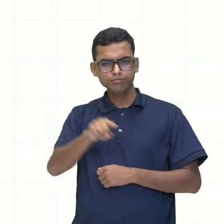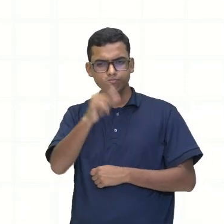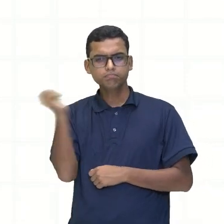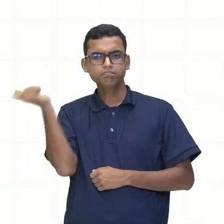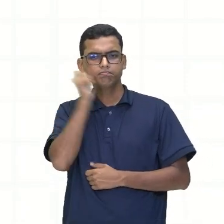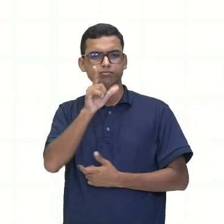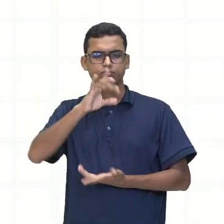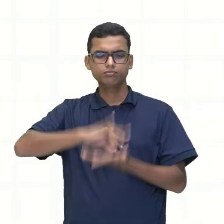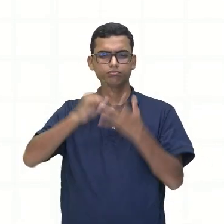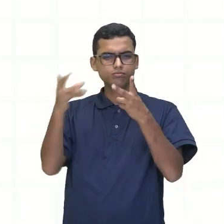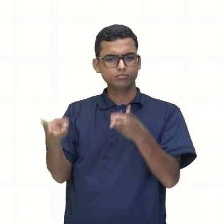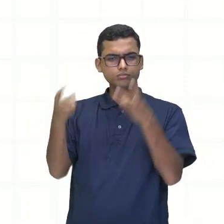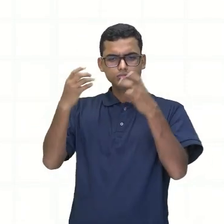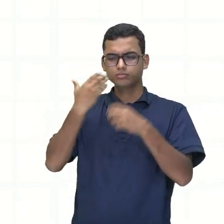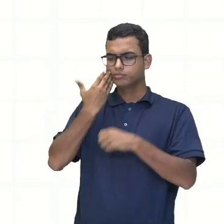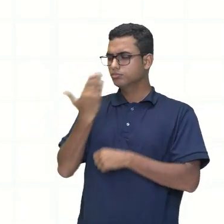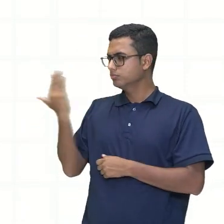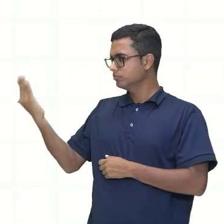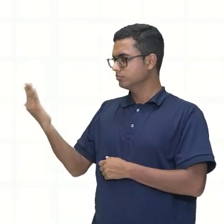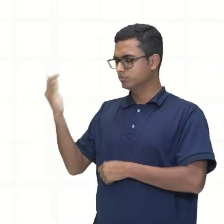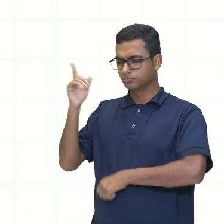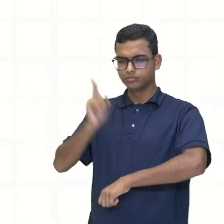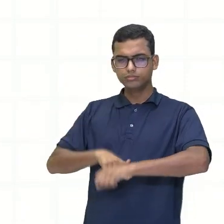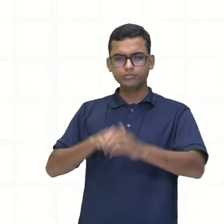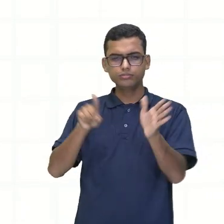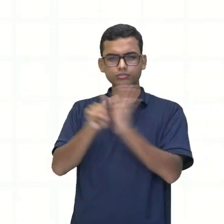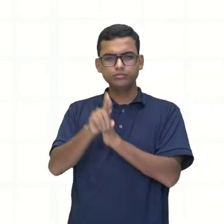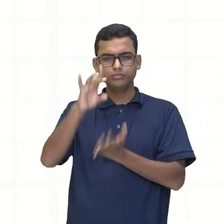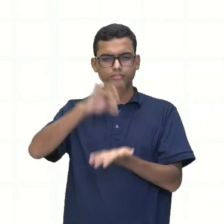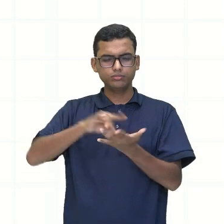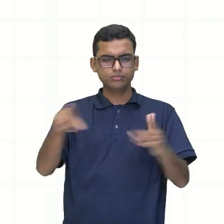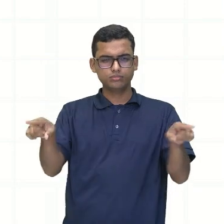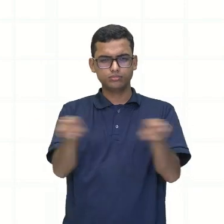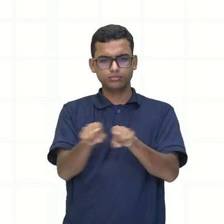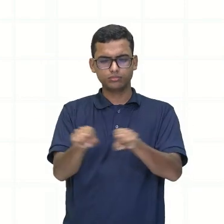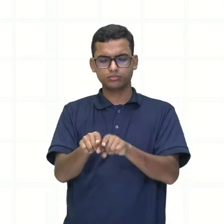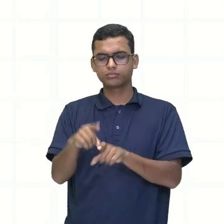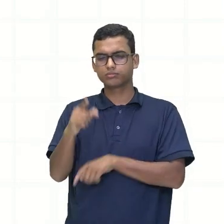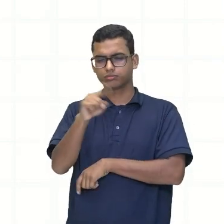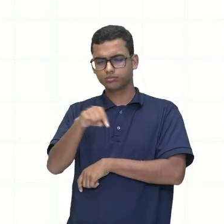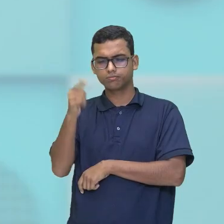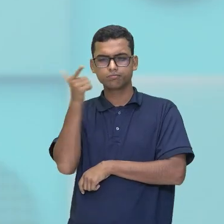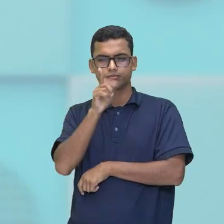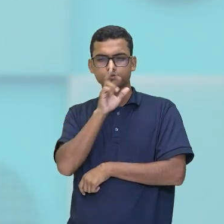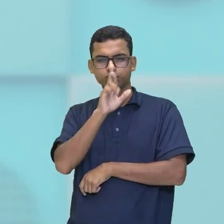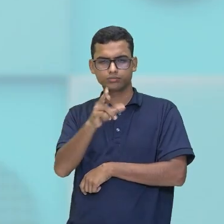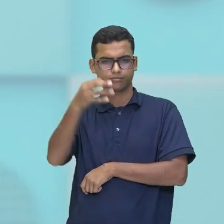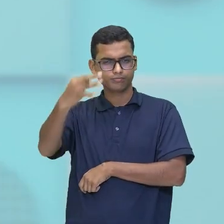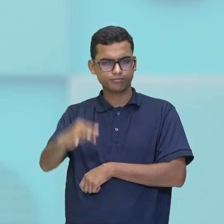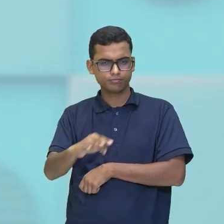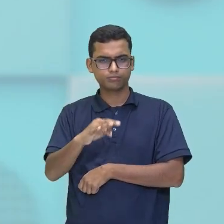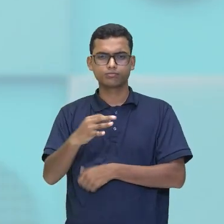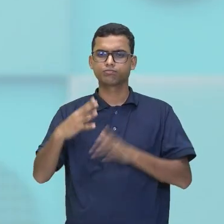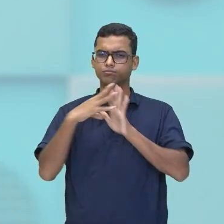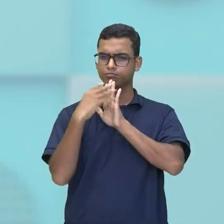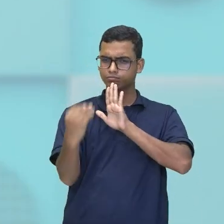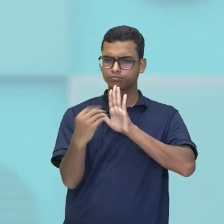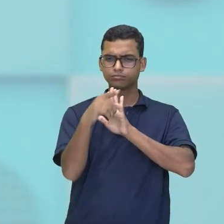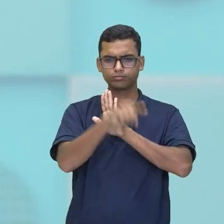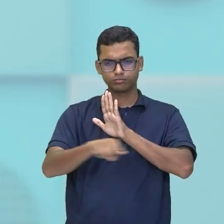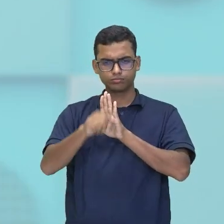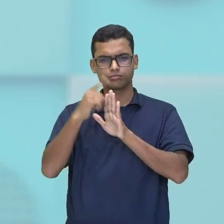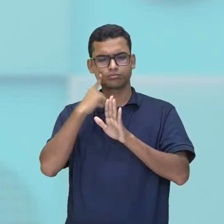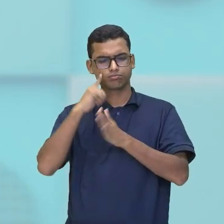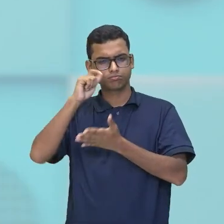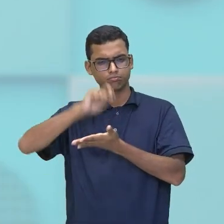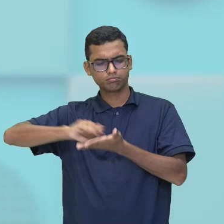se deparassem com essa questão, vocês iriam acertar com certeza, tá bom? Então, sigam aí o modelo que eu dei para vocês,